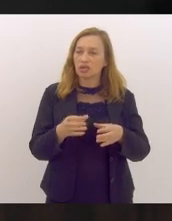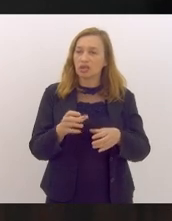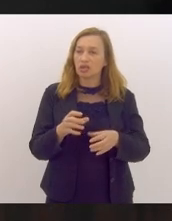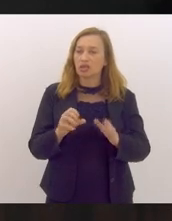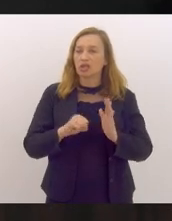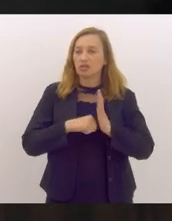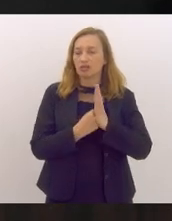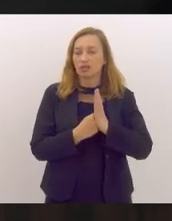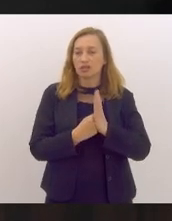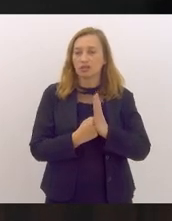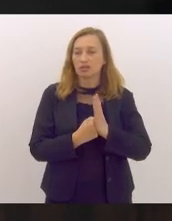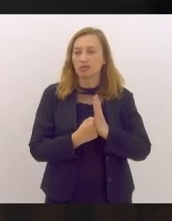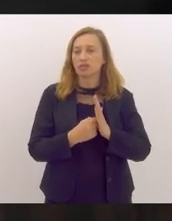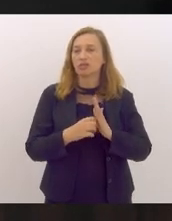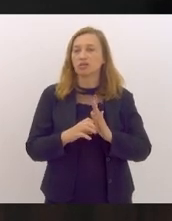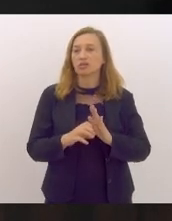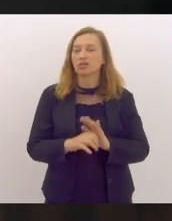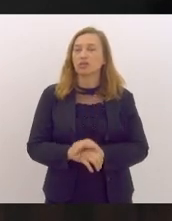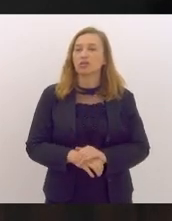Vetos.